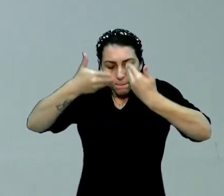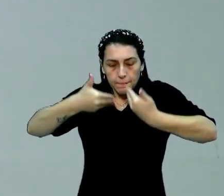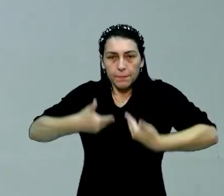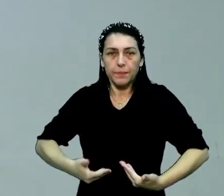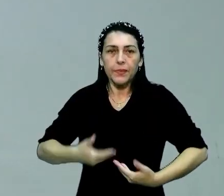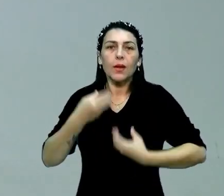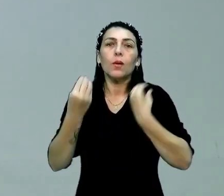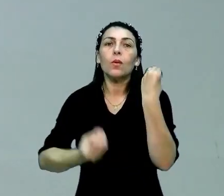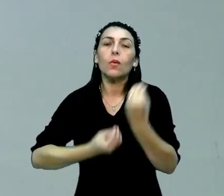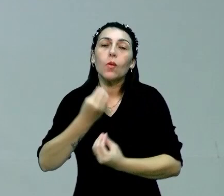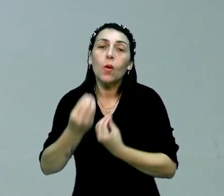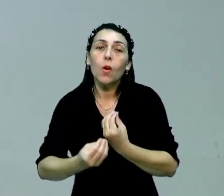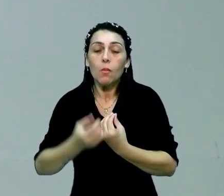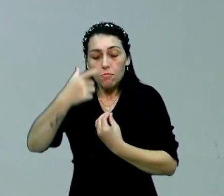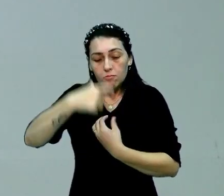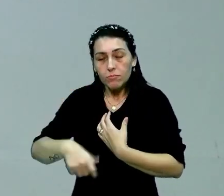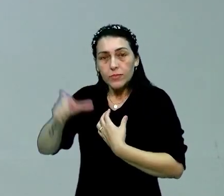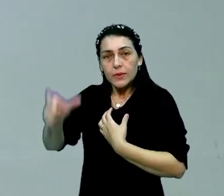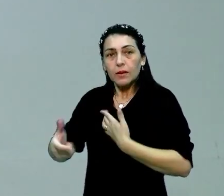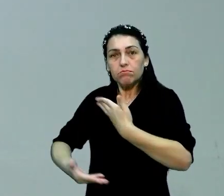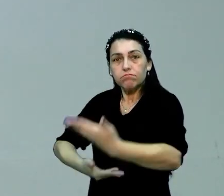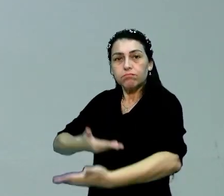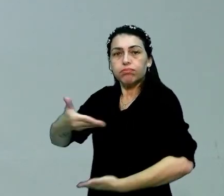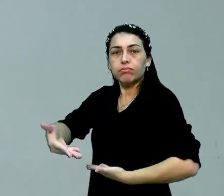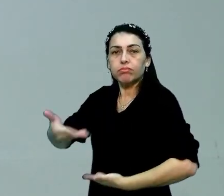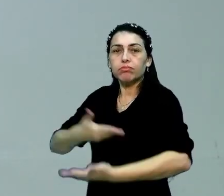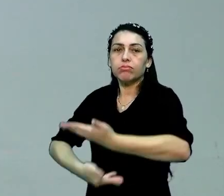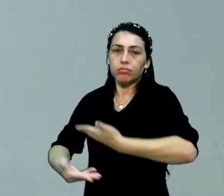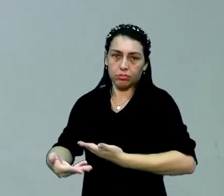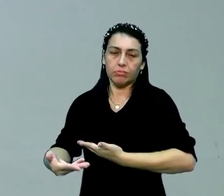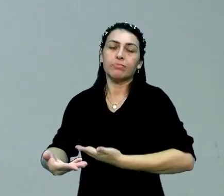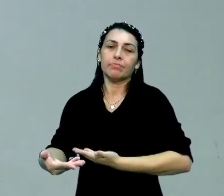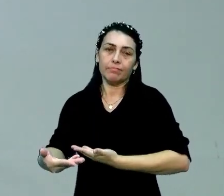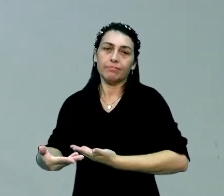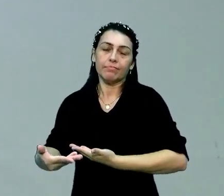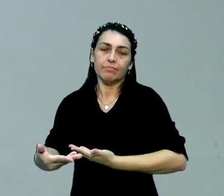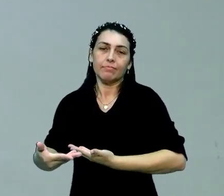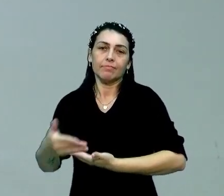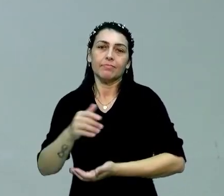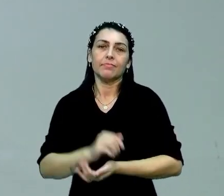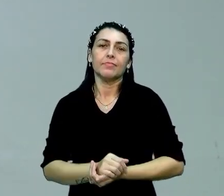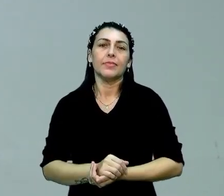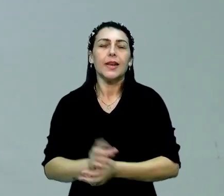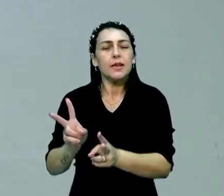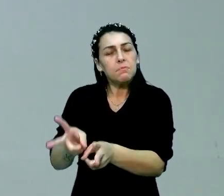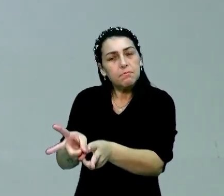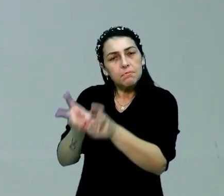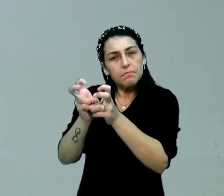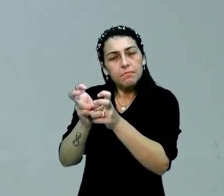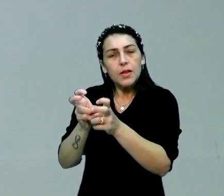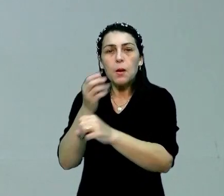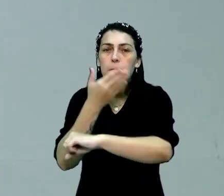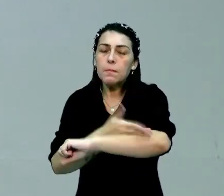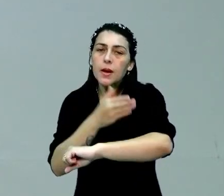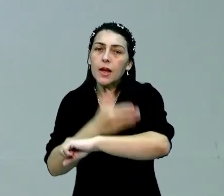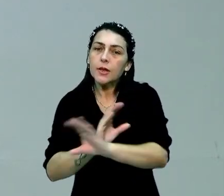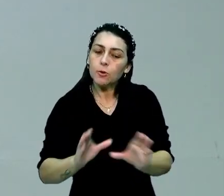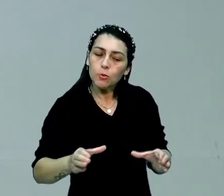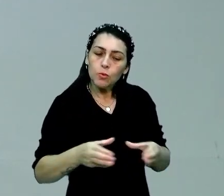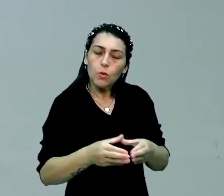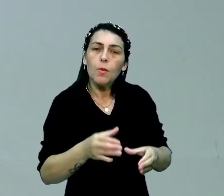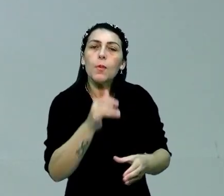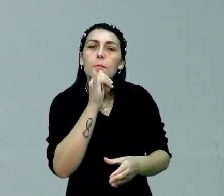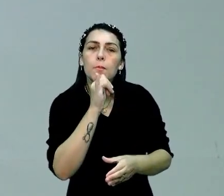E como é que esse ser se relaciona com outros? Então, essa é a percepção. Práticas coletivas, por